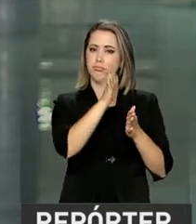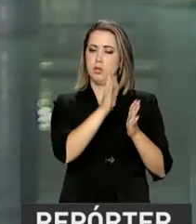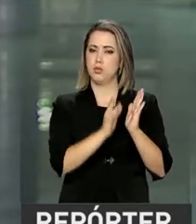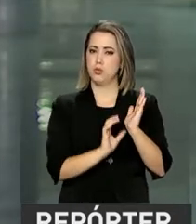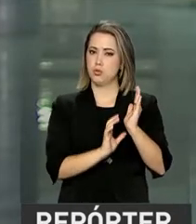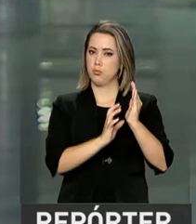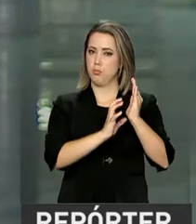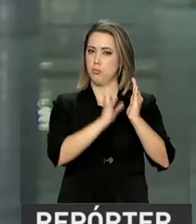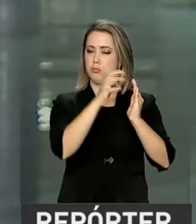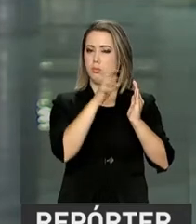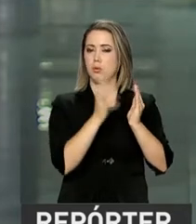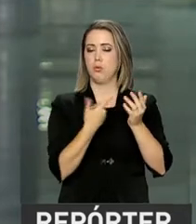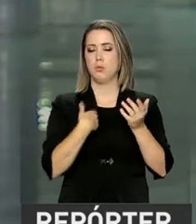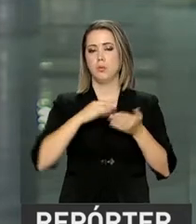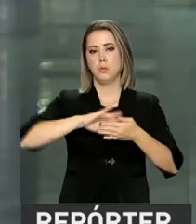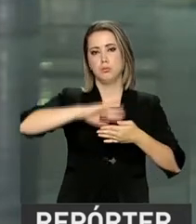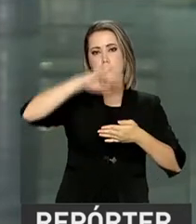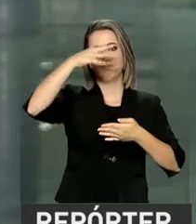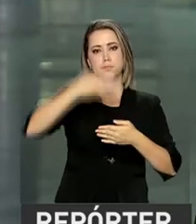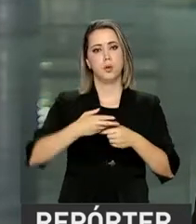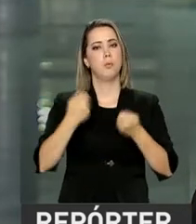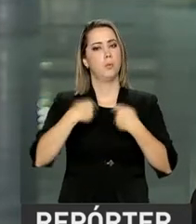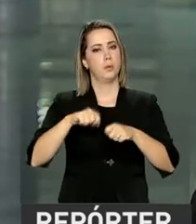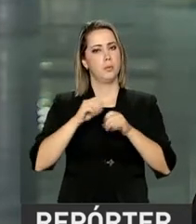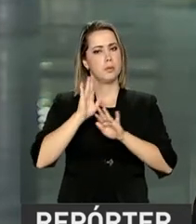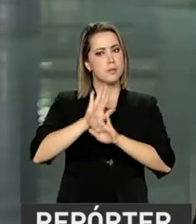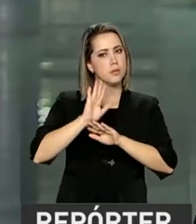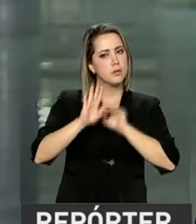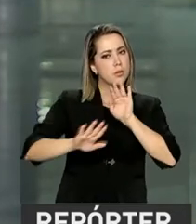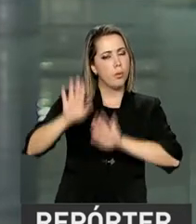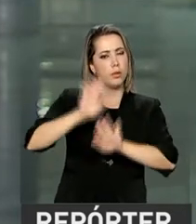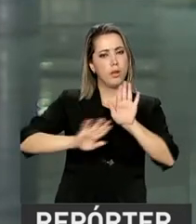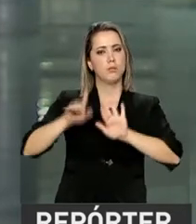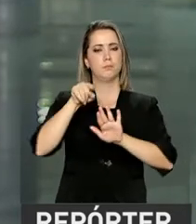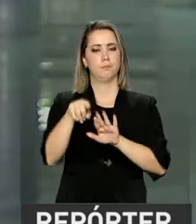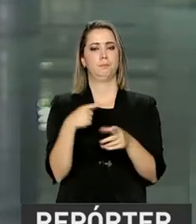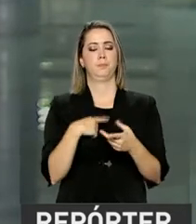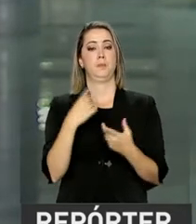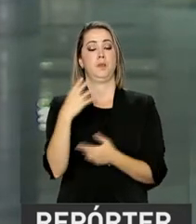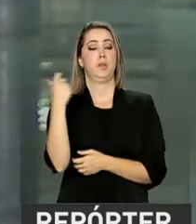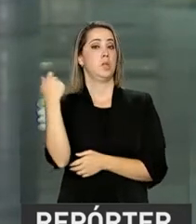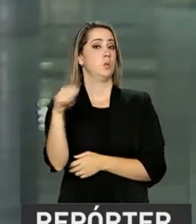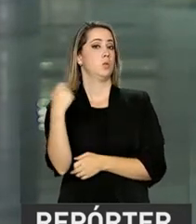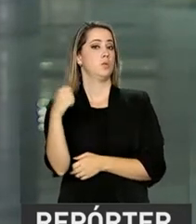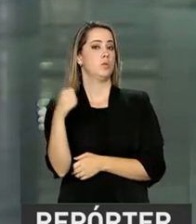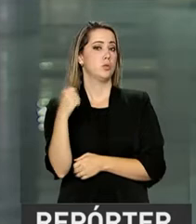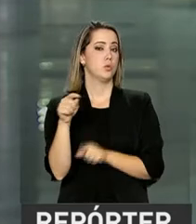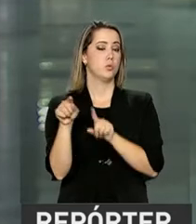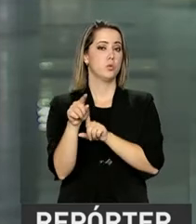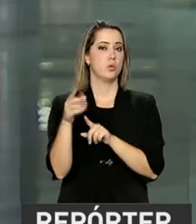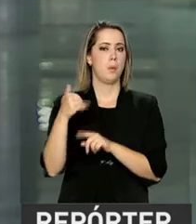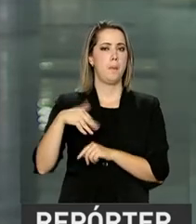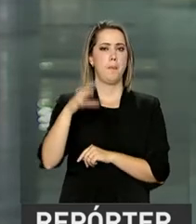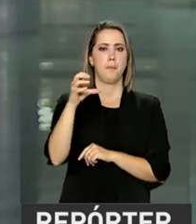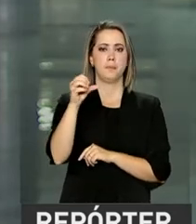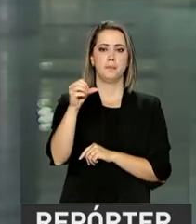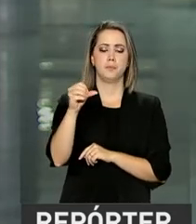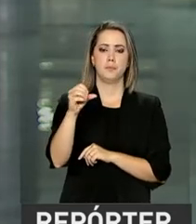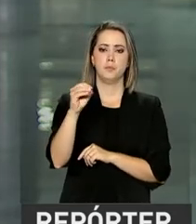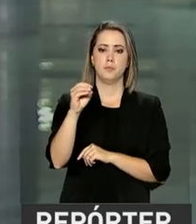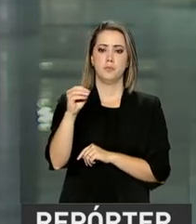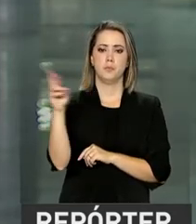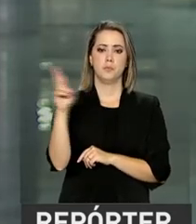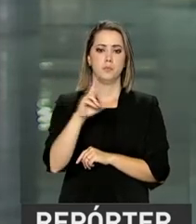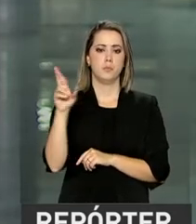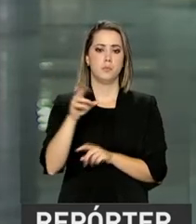danificadas justamente por essas fortes chuvas. Já no município de Campina das Missões, no Rio Grande do Sul, são quase 900 mil